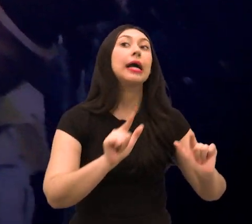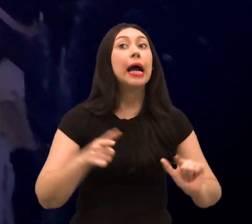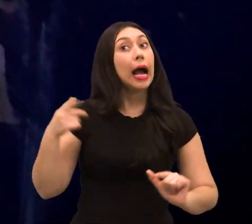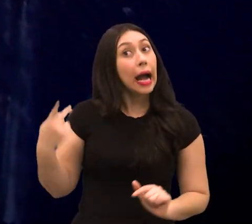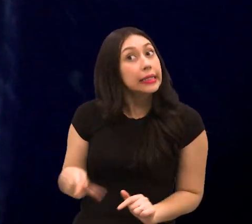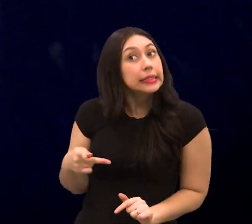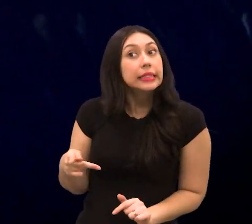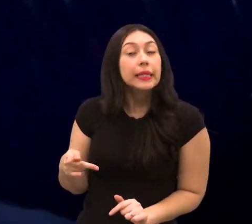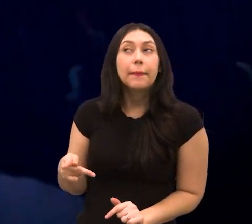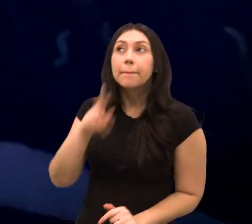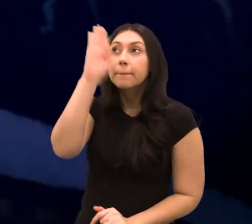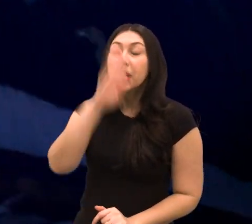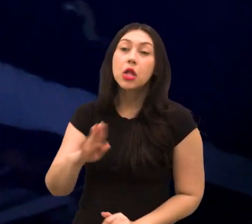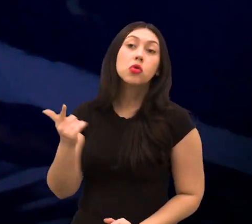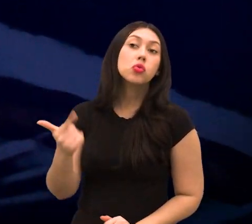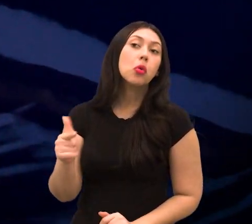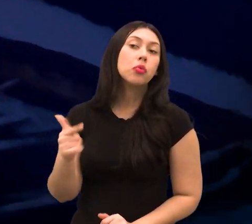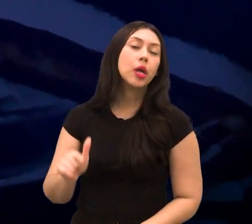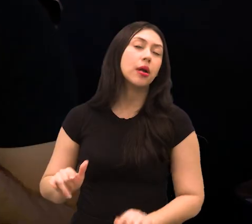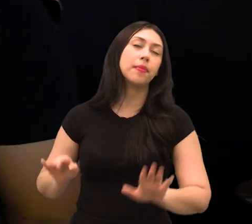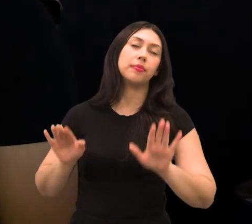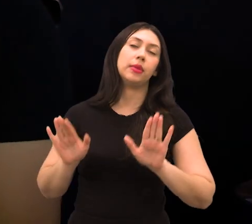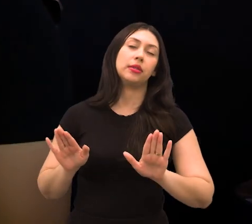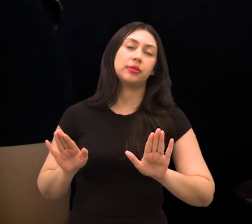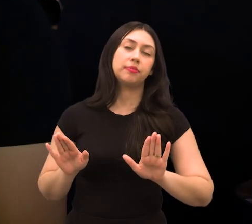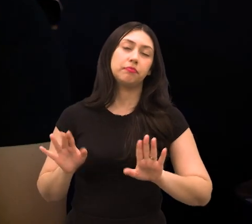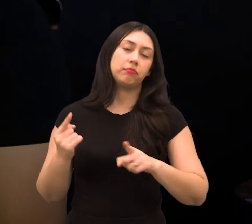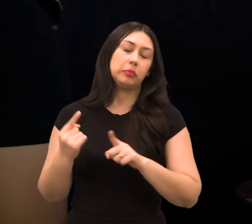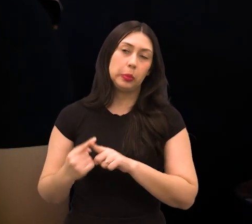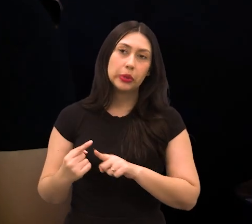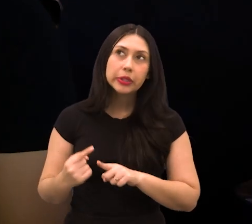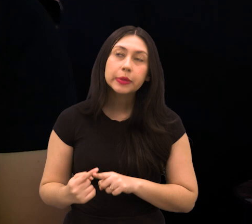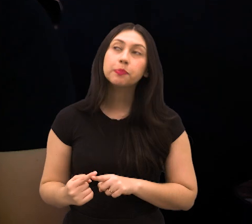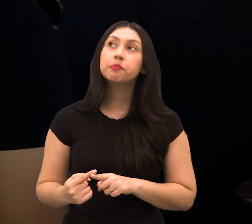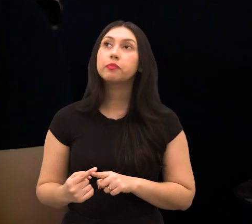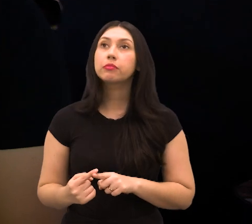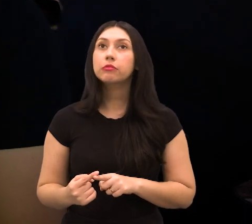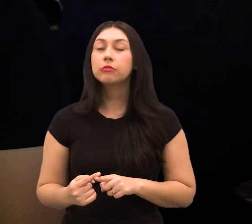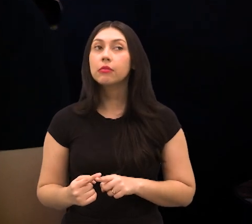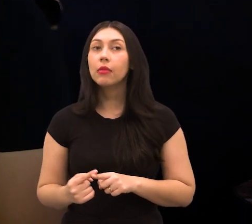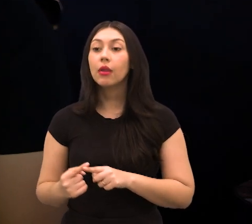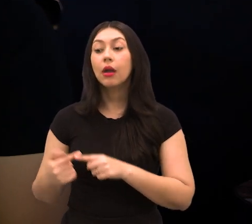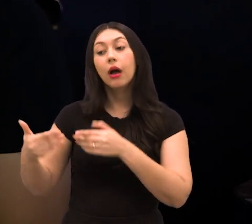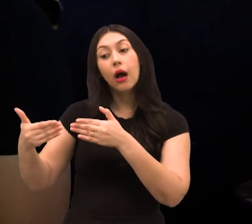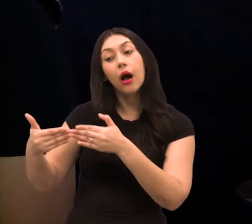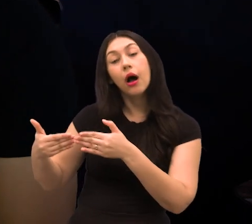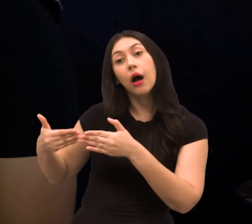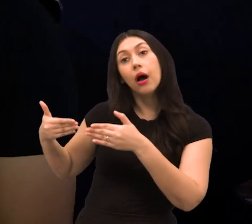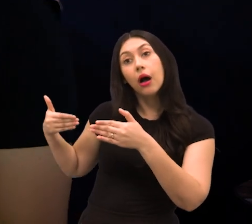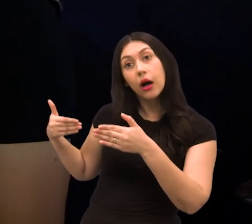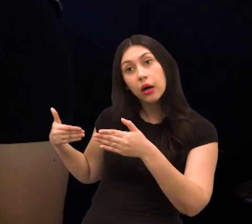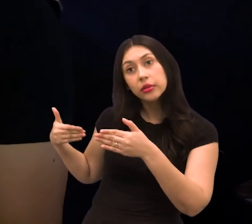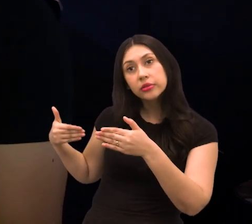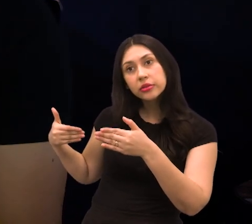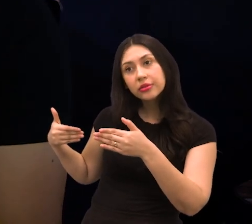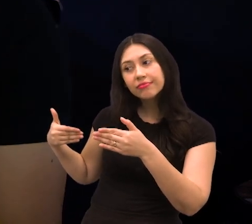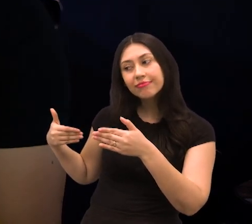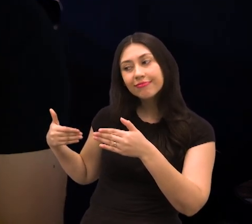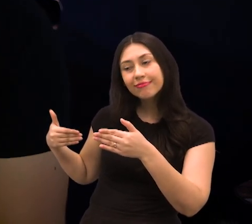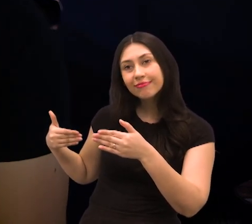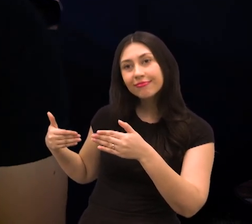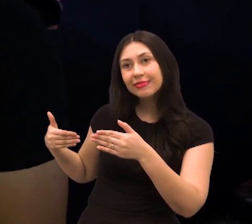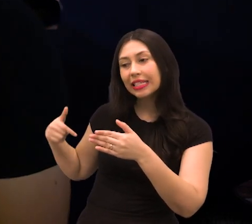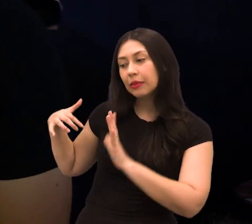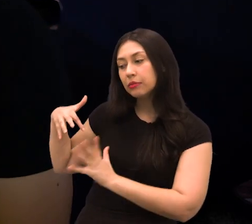Total. Não né? tem nenhum brasileiro aqui. Uhum. Né? Então, assim, porque tudo isso foi antes de eu conhecer